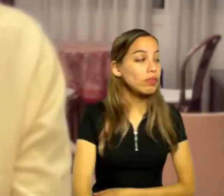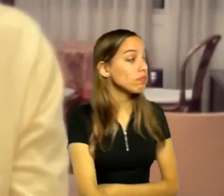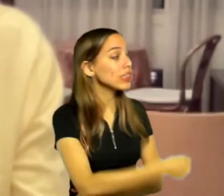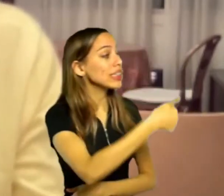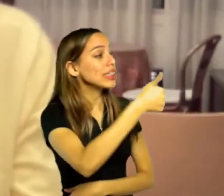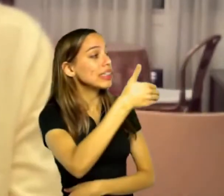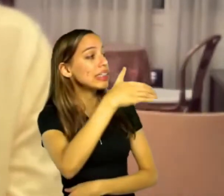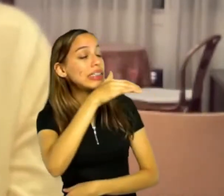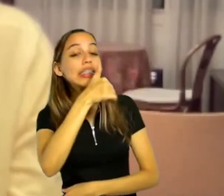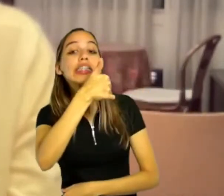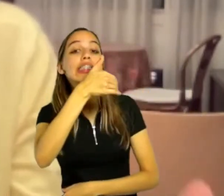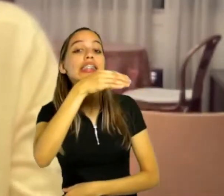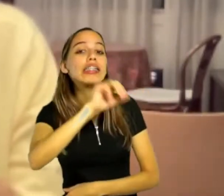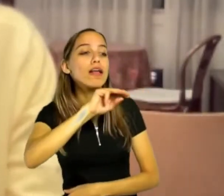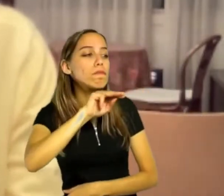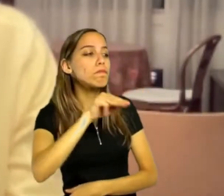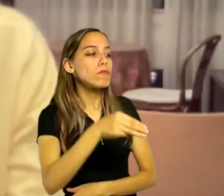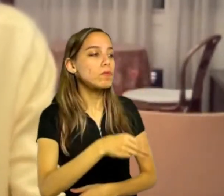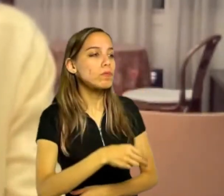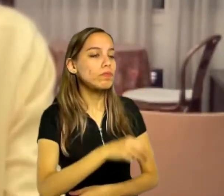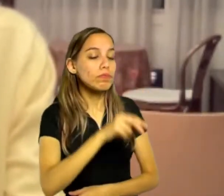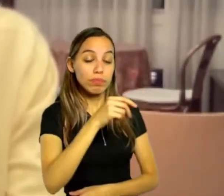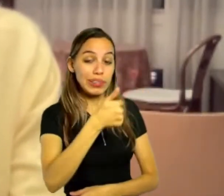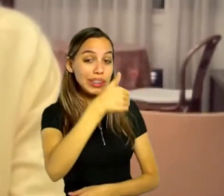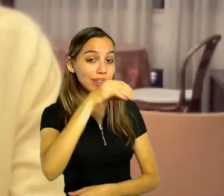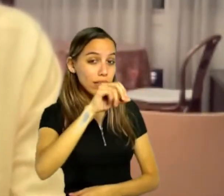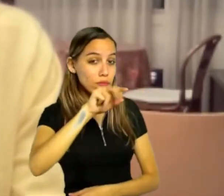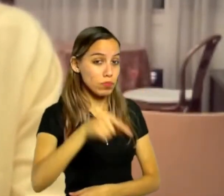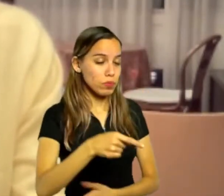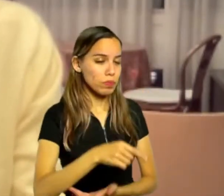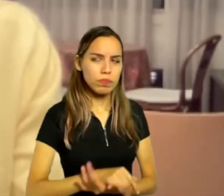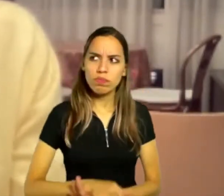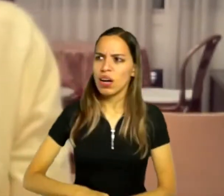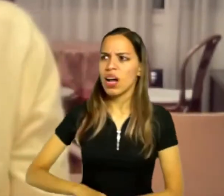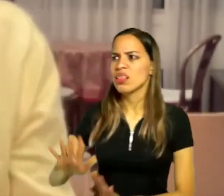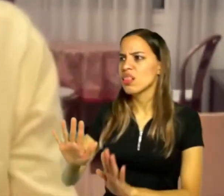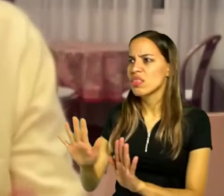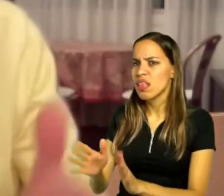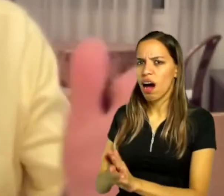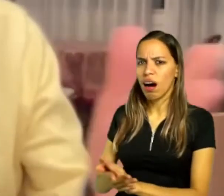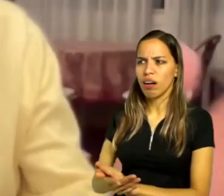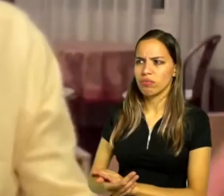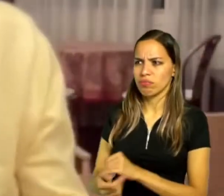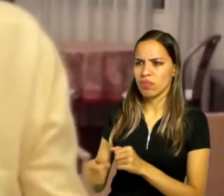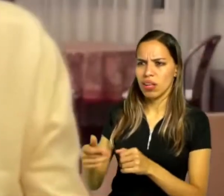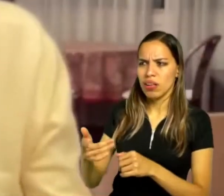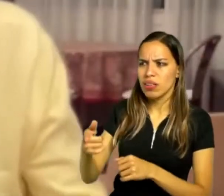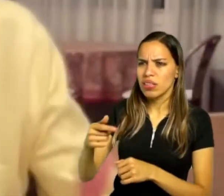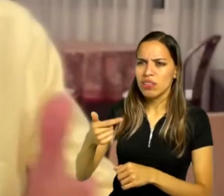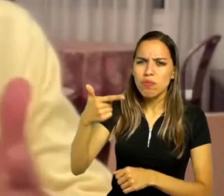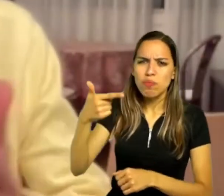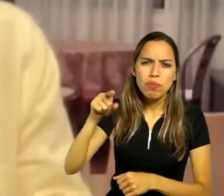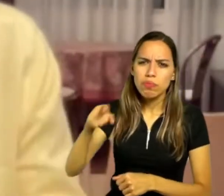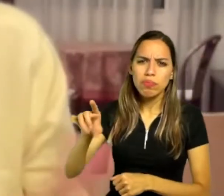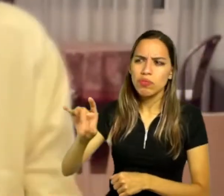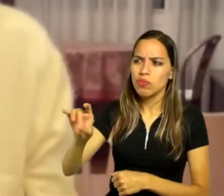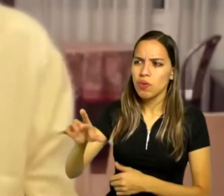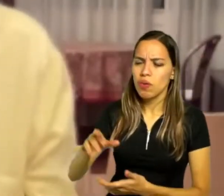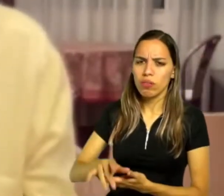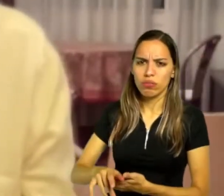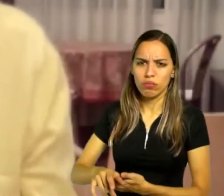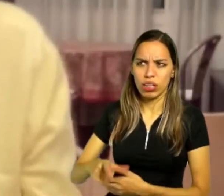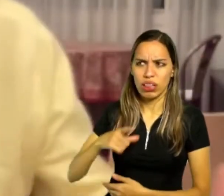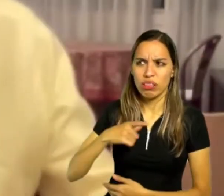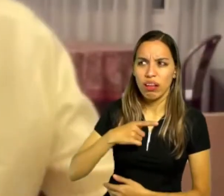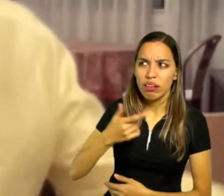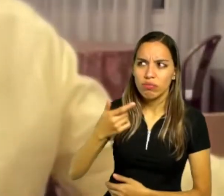no Brasil, na época, costumavam ter 2.000 exemplares. Você vai fazer 10.000, se vender 5.000, que poderia ser um